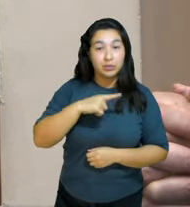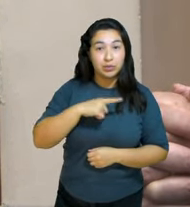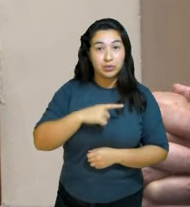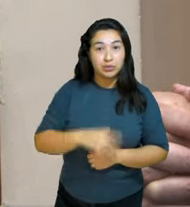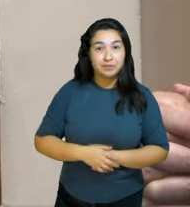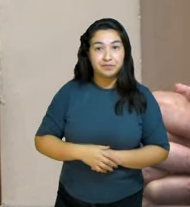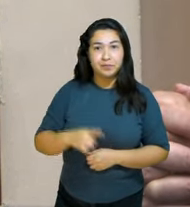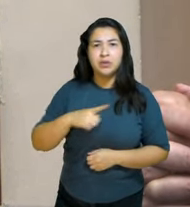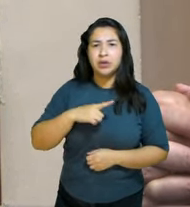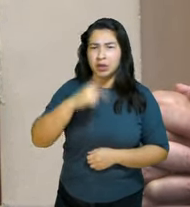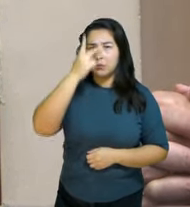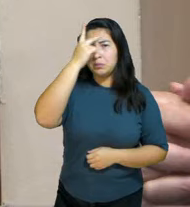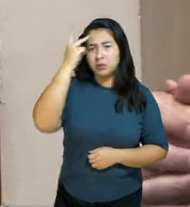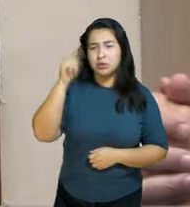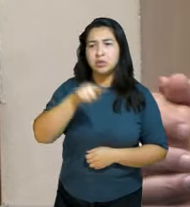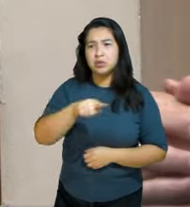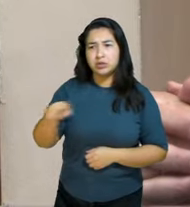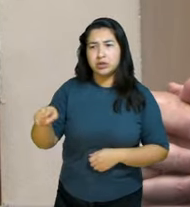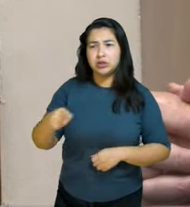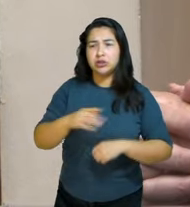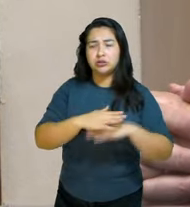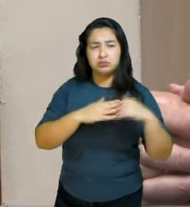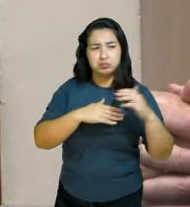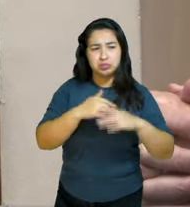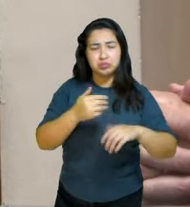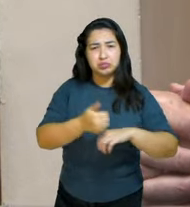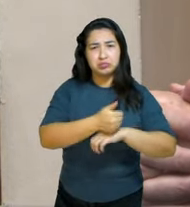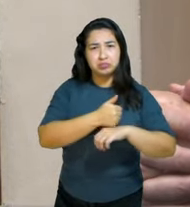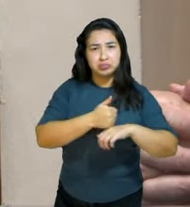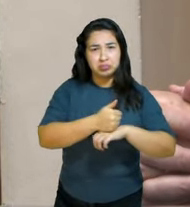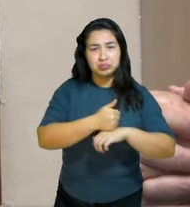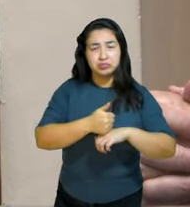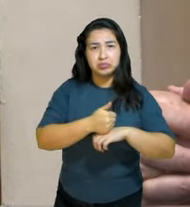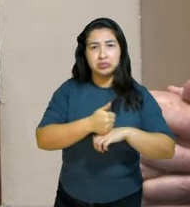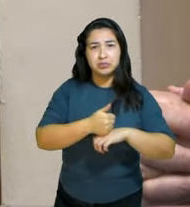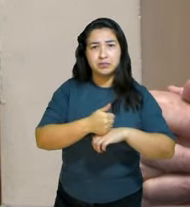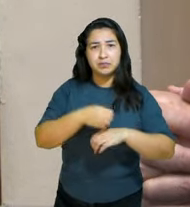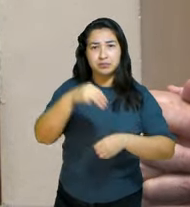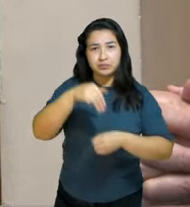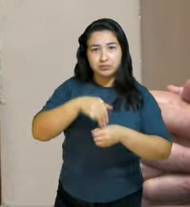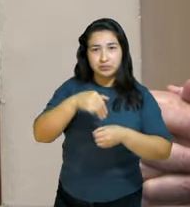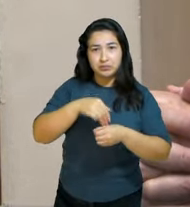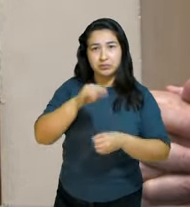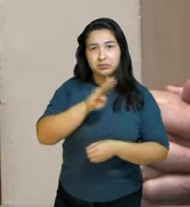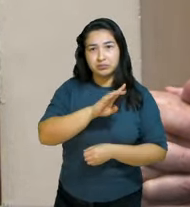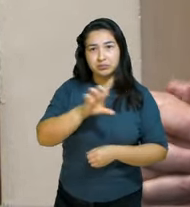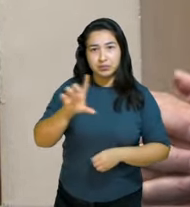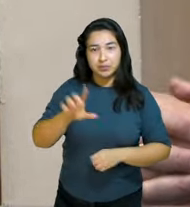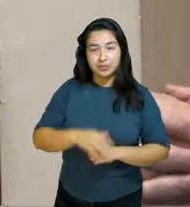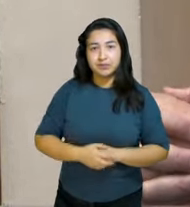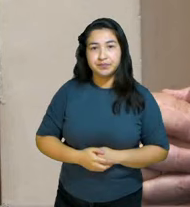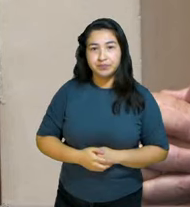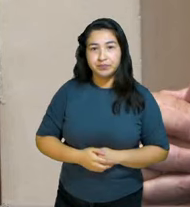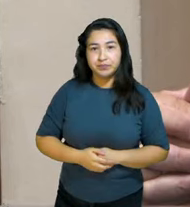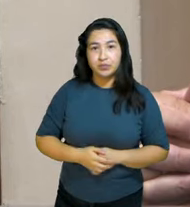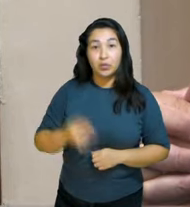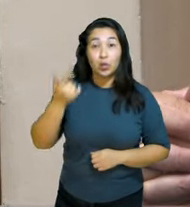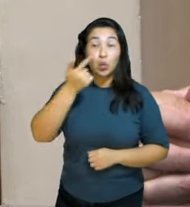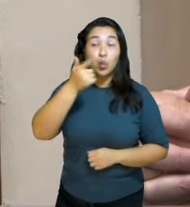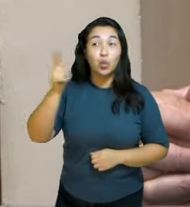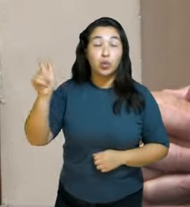altamente qualificadas, em particular na cidade de Blumenau. O governador determinou, o ano